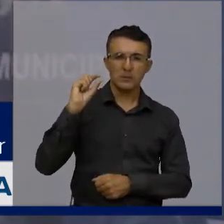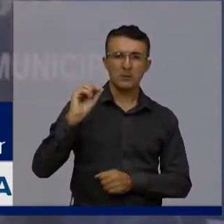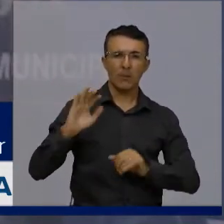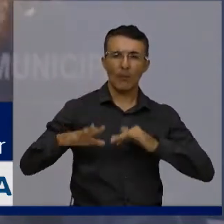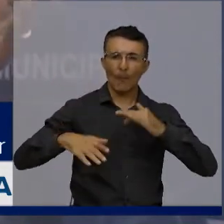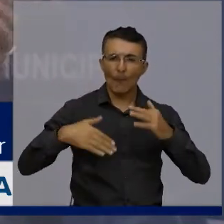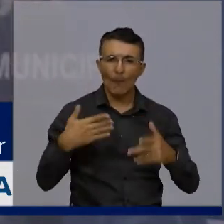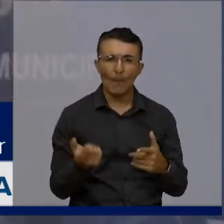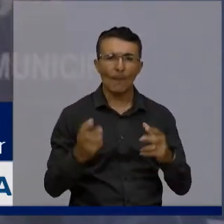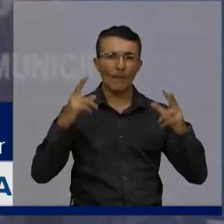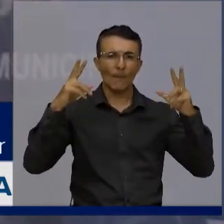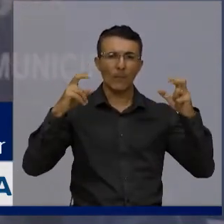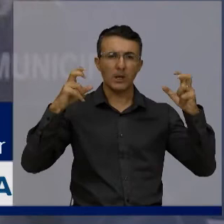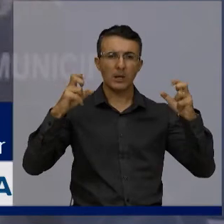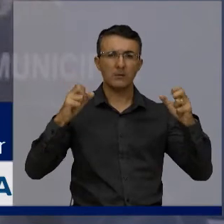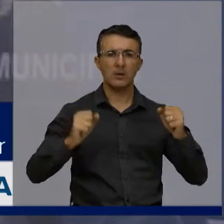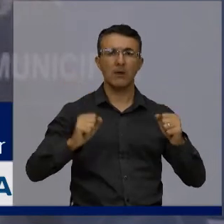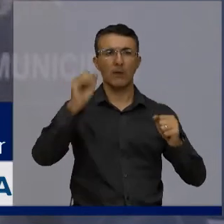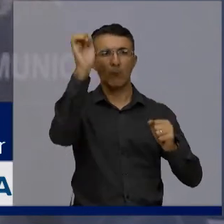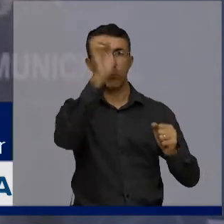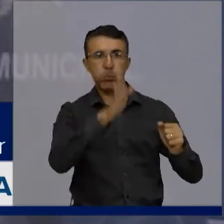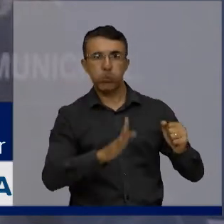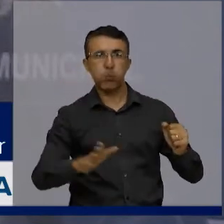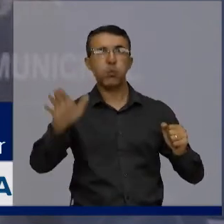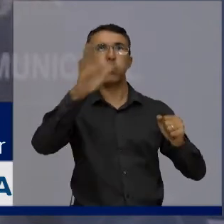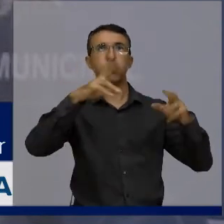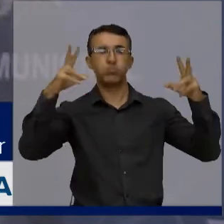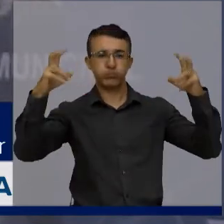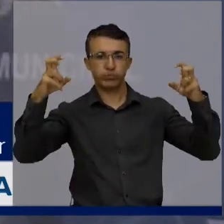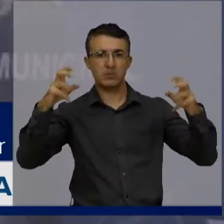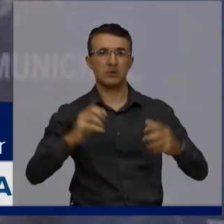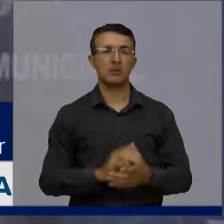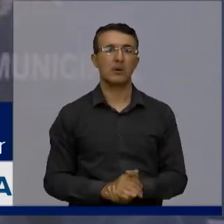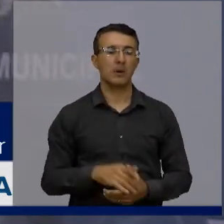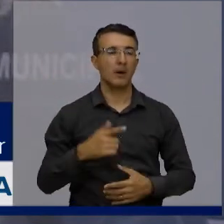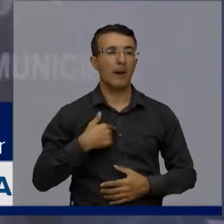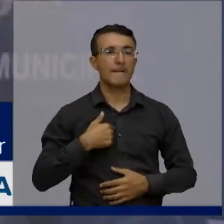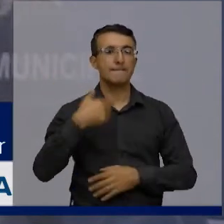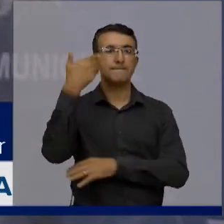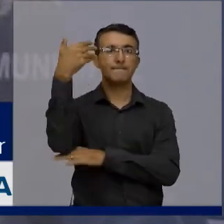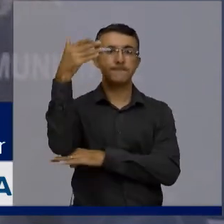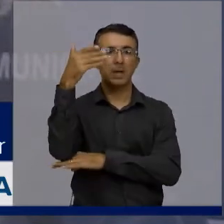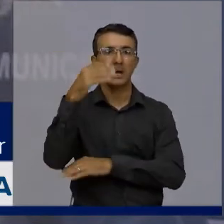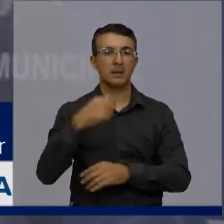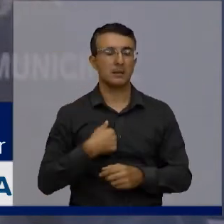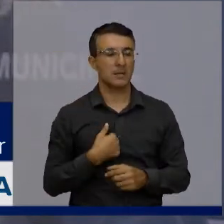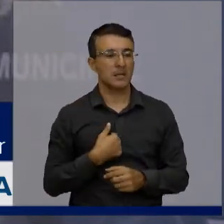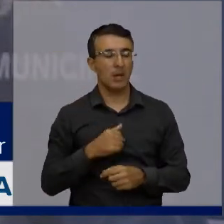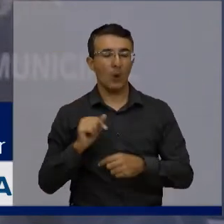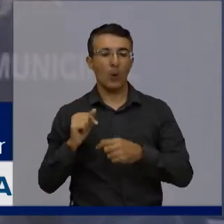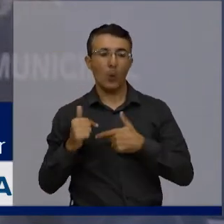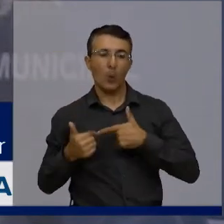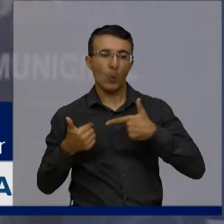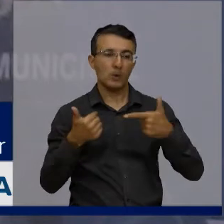é em âmbito nacional, o vereador juvenil. Mas eu quero levantar uma bandeira contra o PL